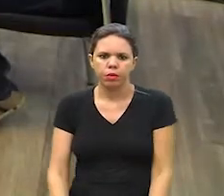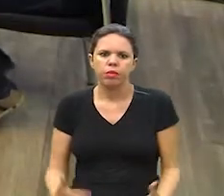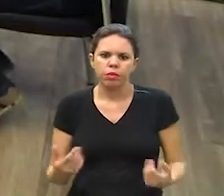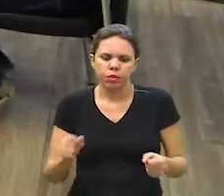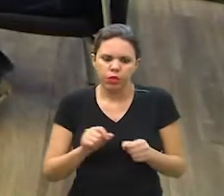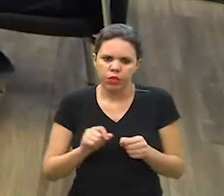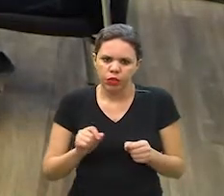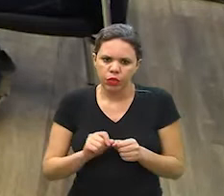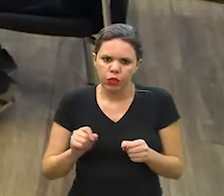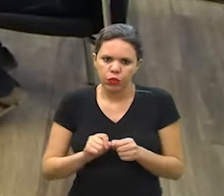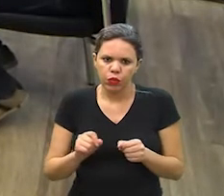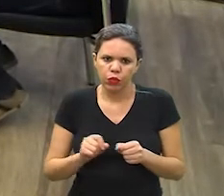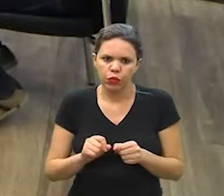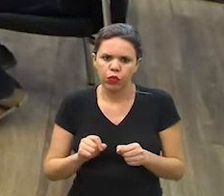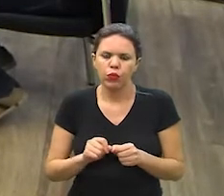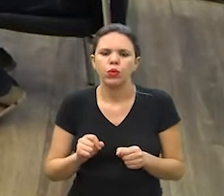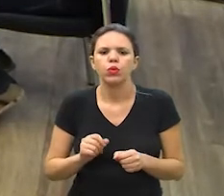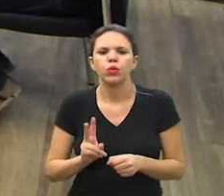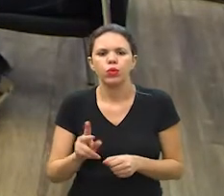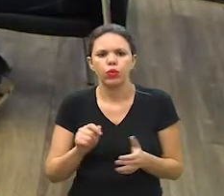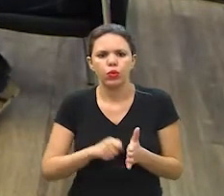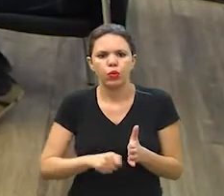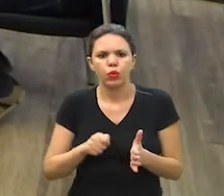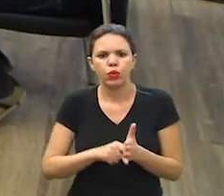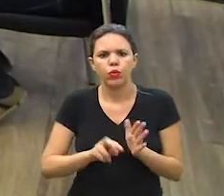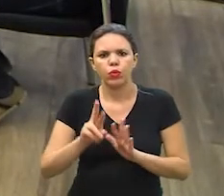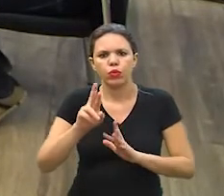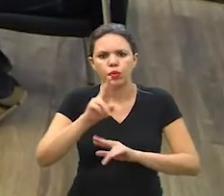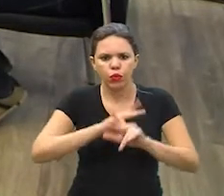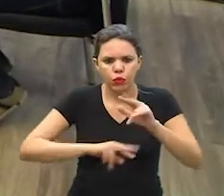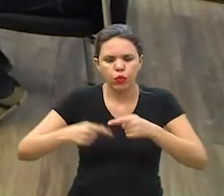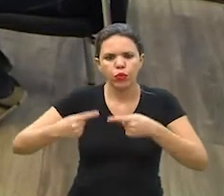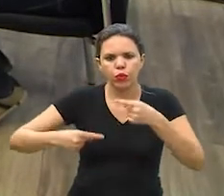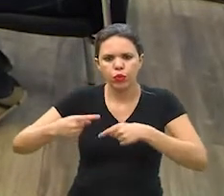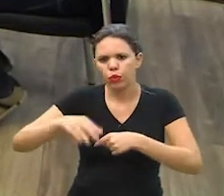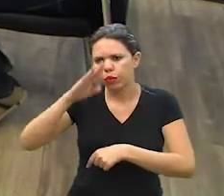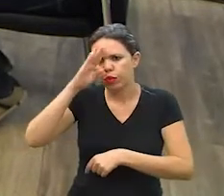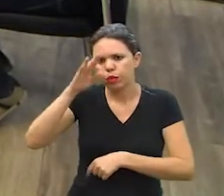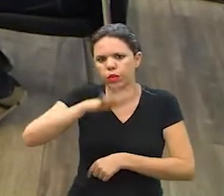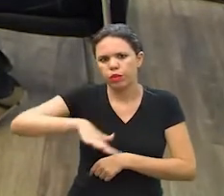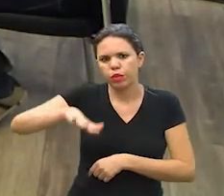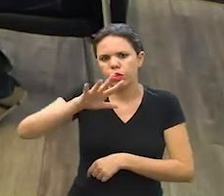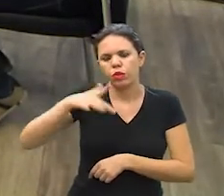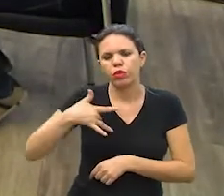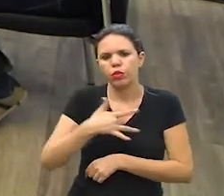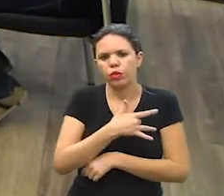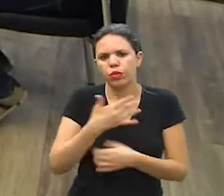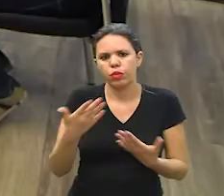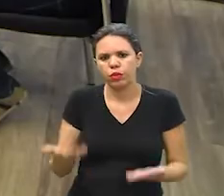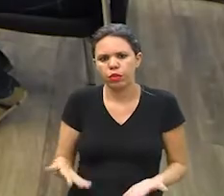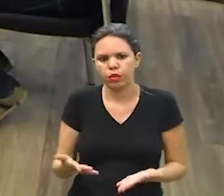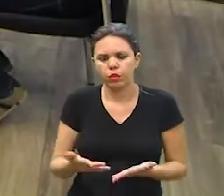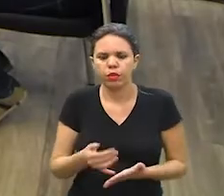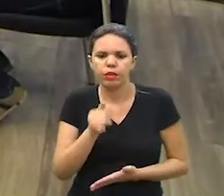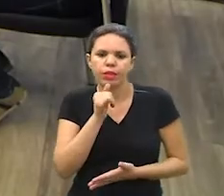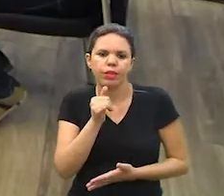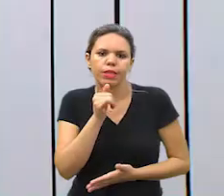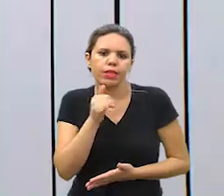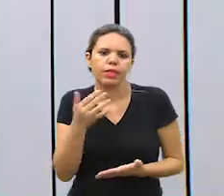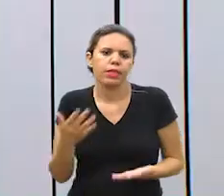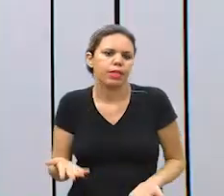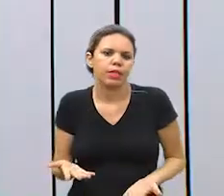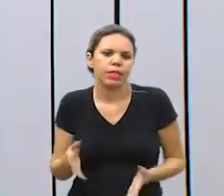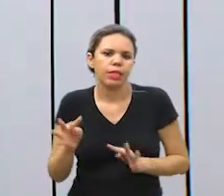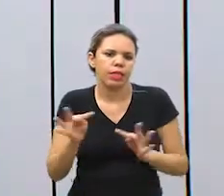aí, vamos estar fazendo aí diversos debates, principalmente na questão da saúde, essa questão, por exemplo,